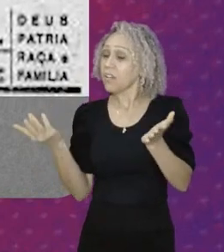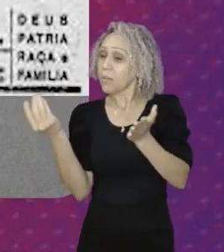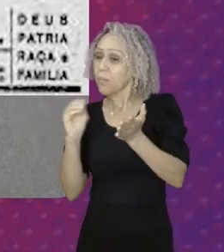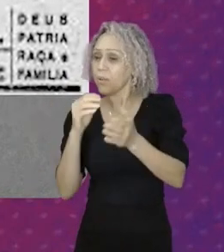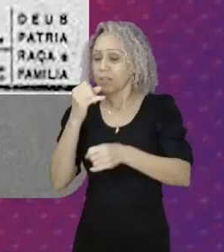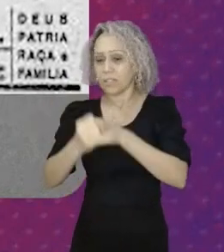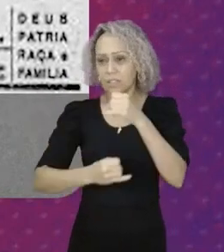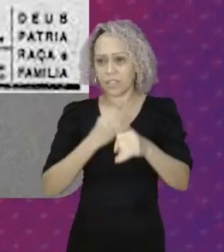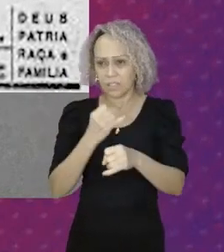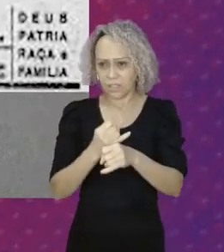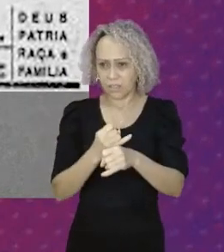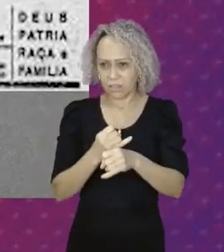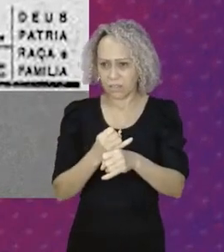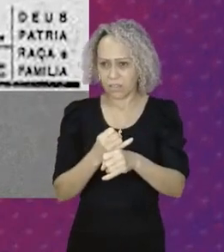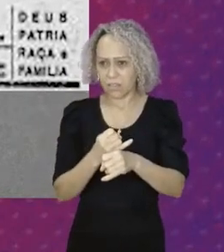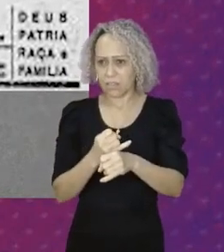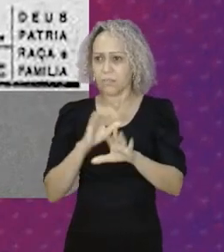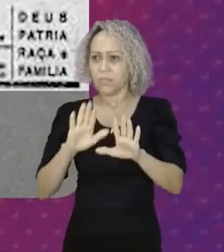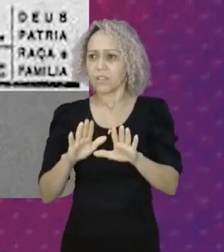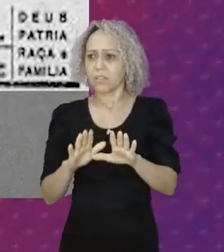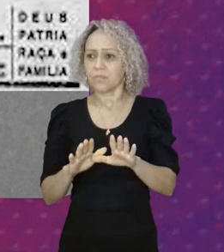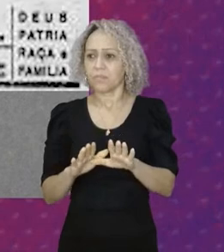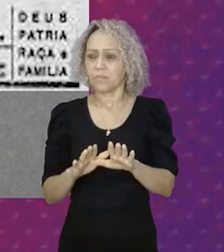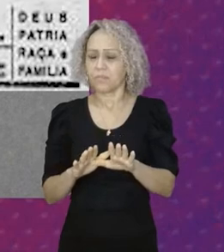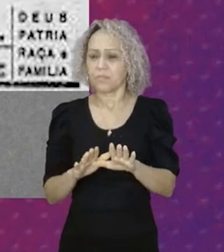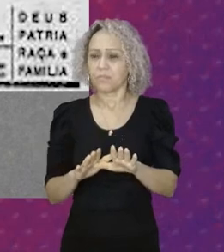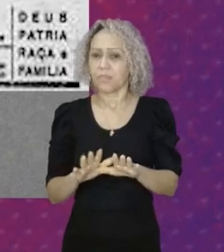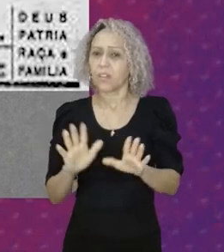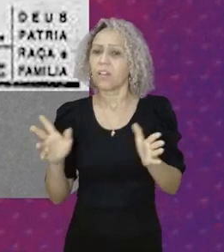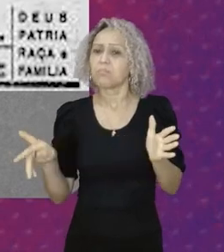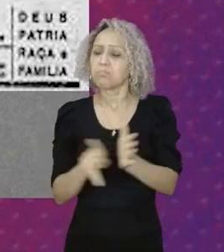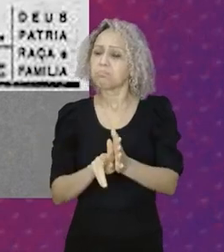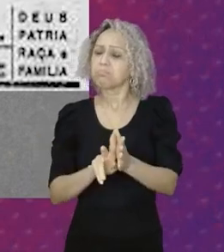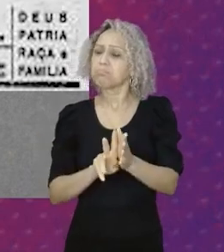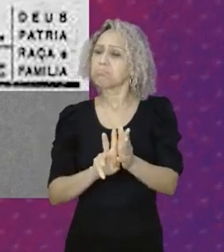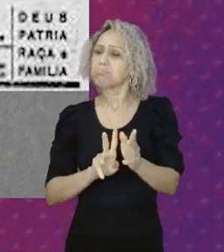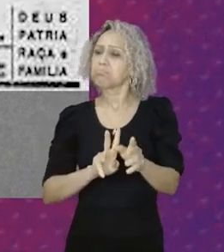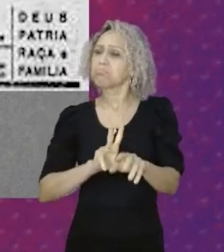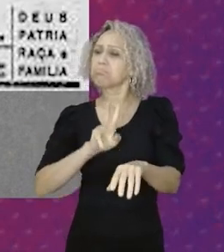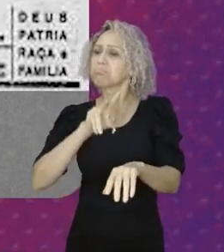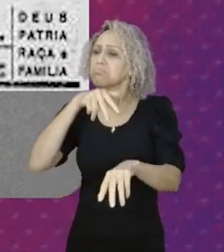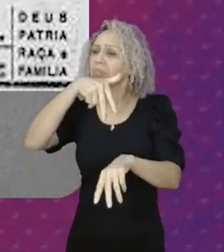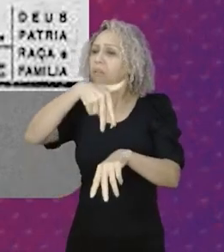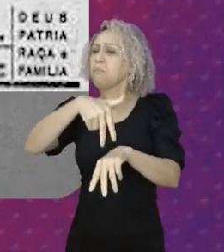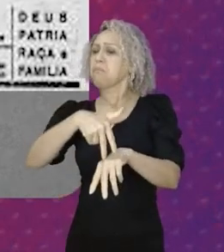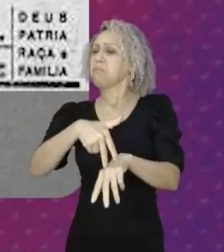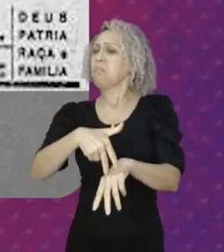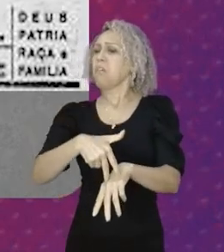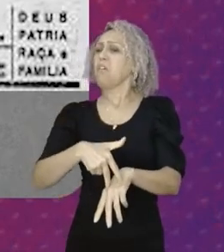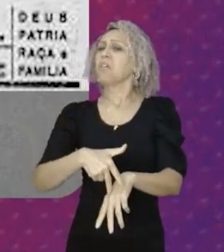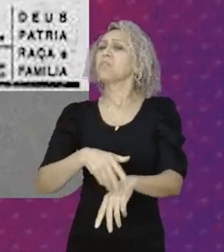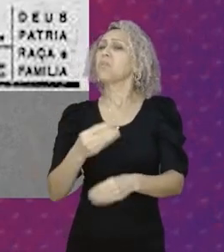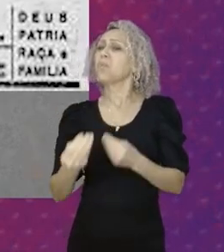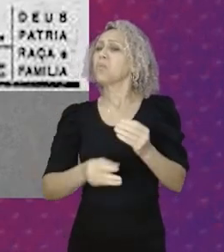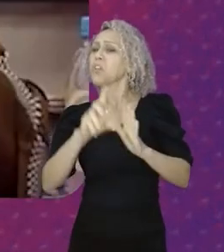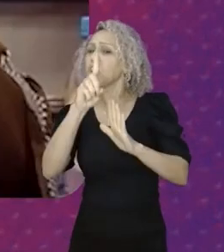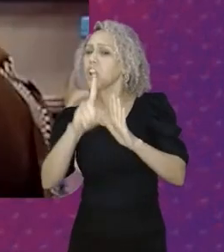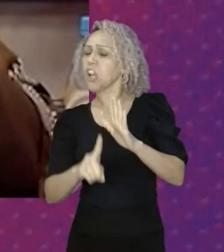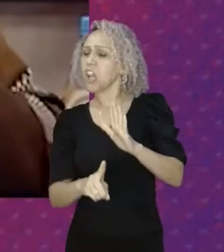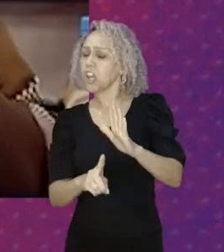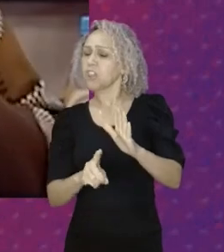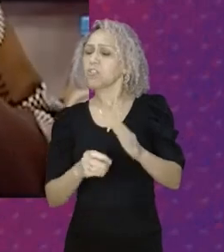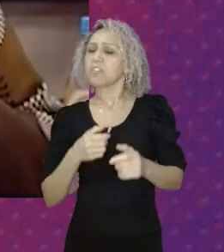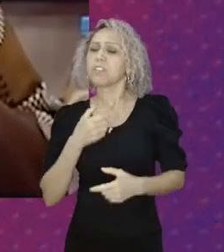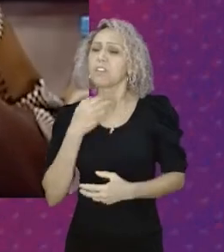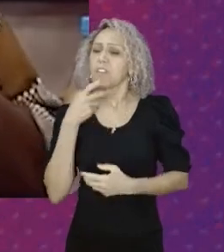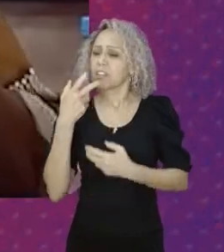Voz da Raça, né? O preconceito de cor no Brasil. Só nós, os negros, o podemos sentir. A